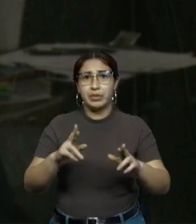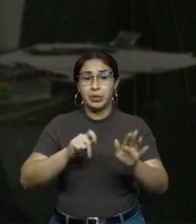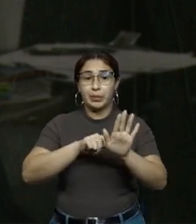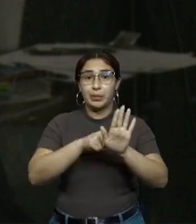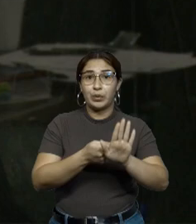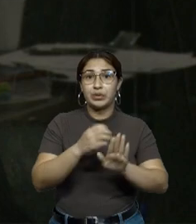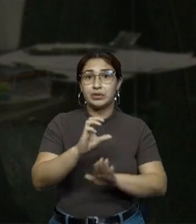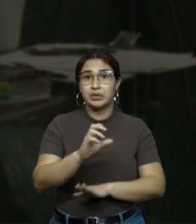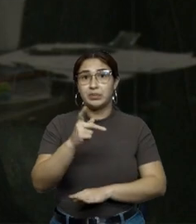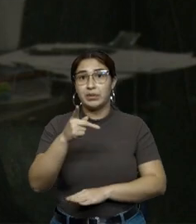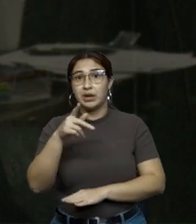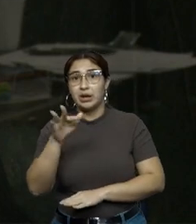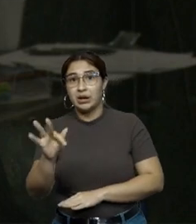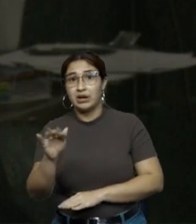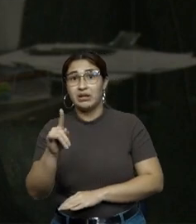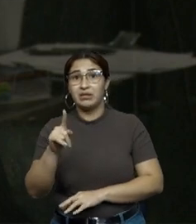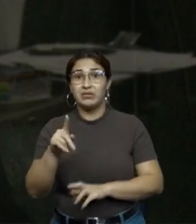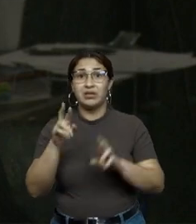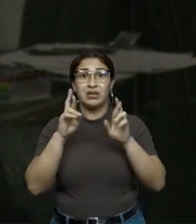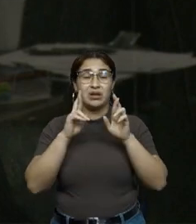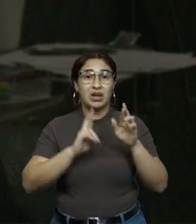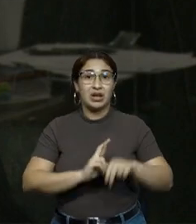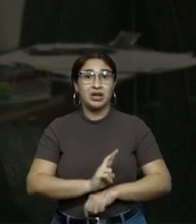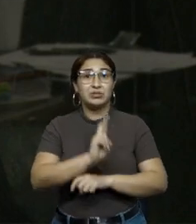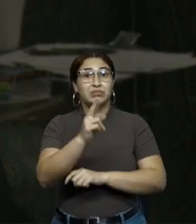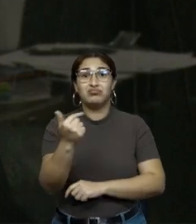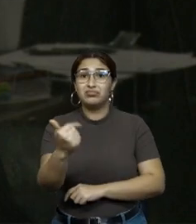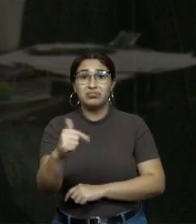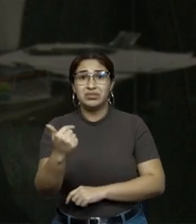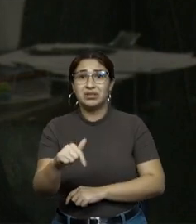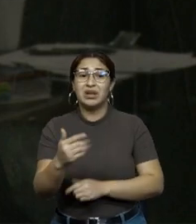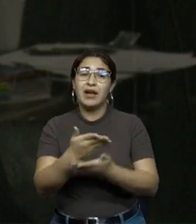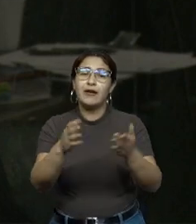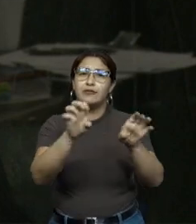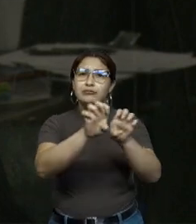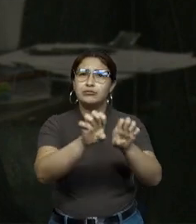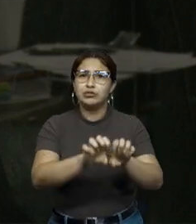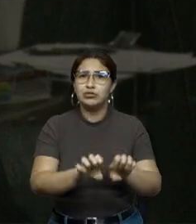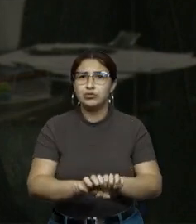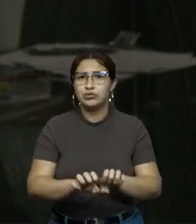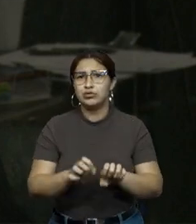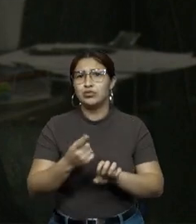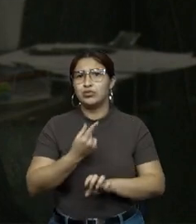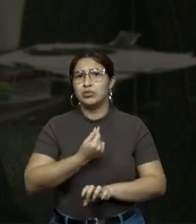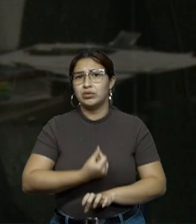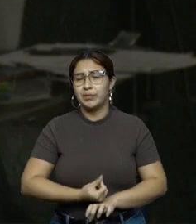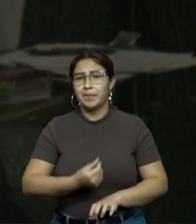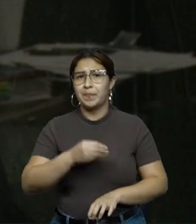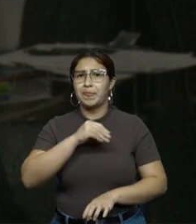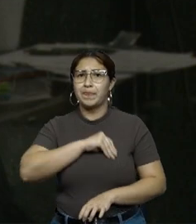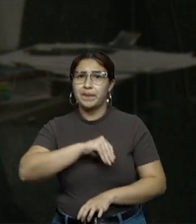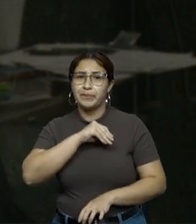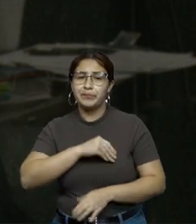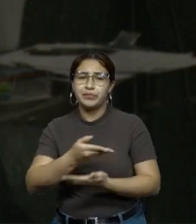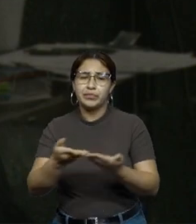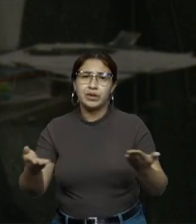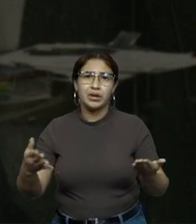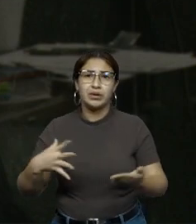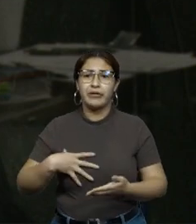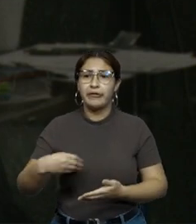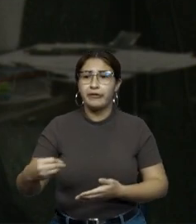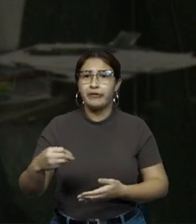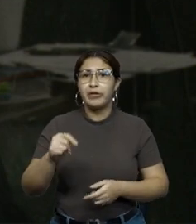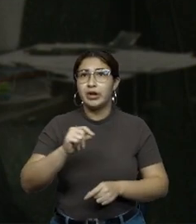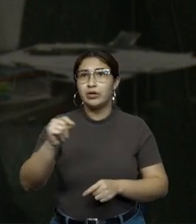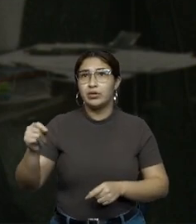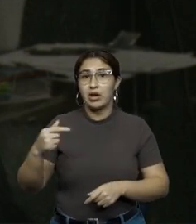são e responsáveis mexe com a estrutura financeira das nossas famílias com Pão dos nossos filhos de